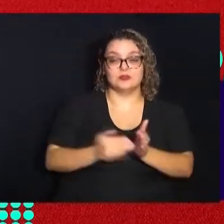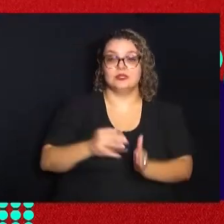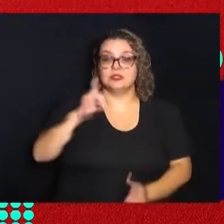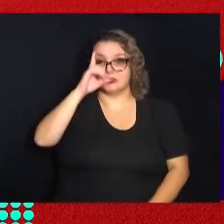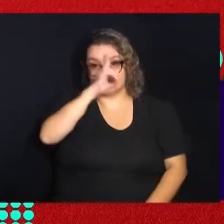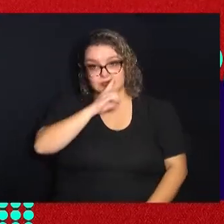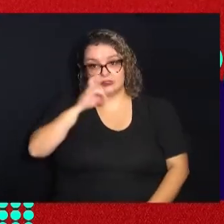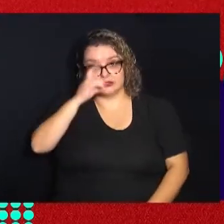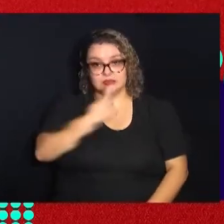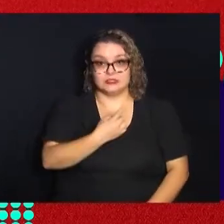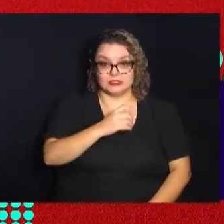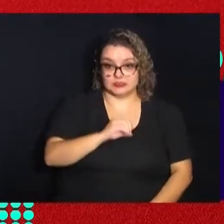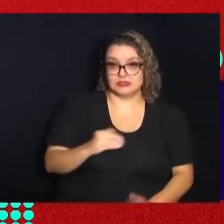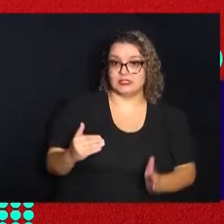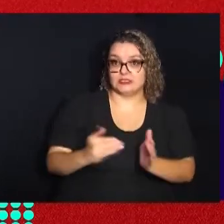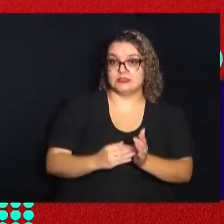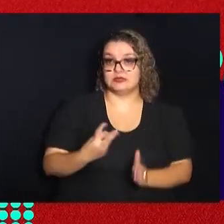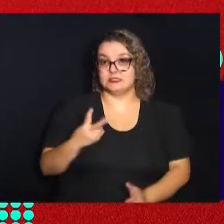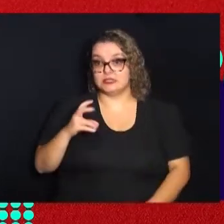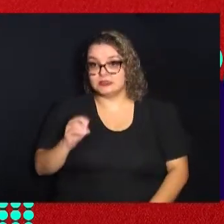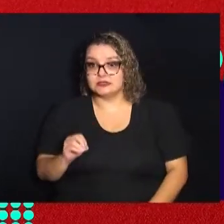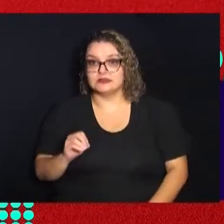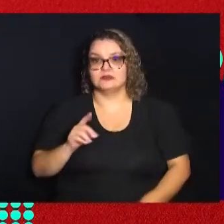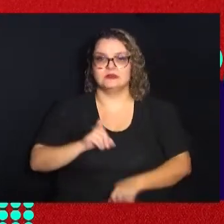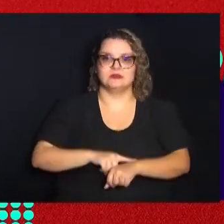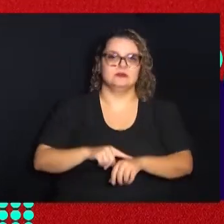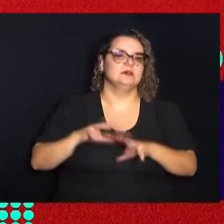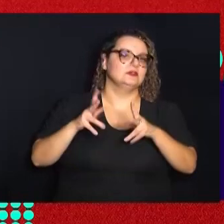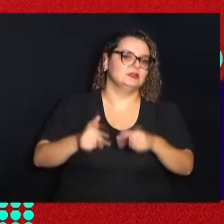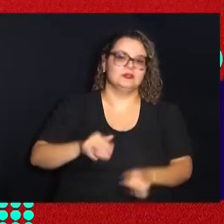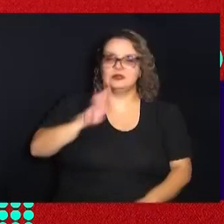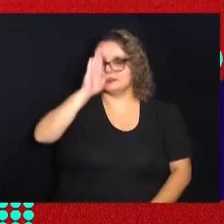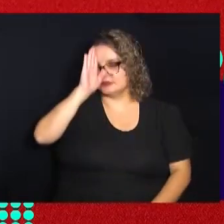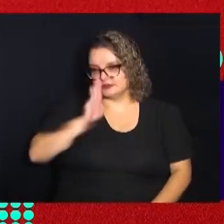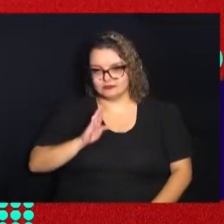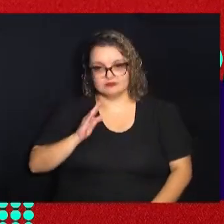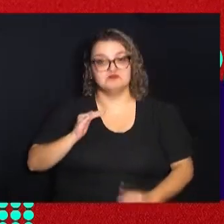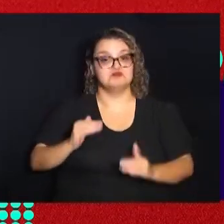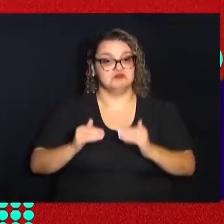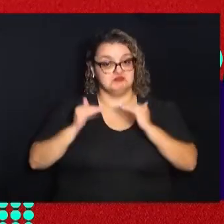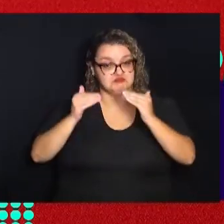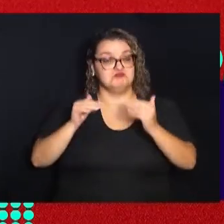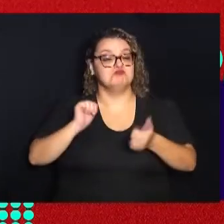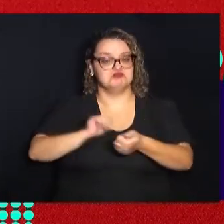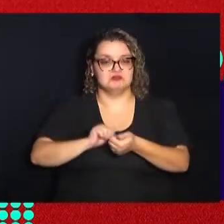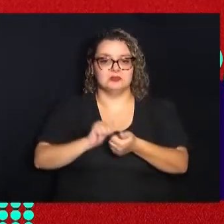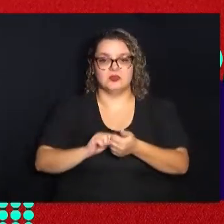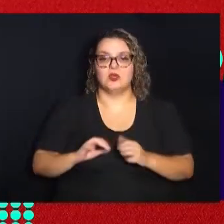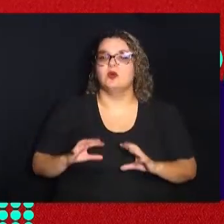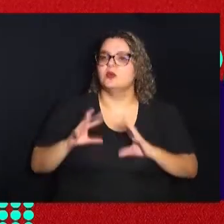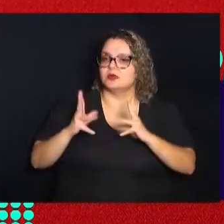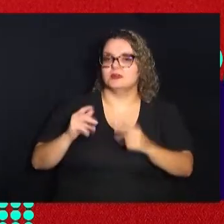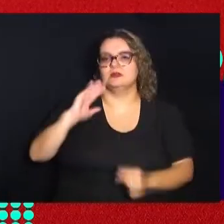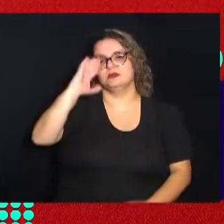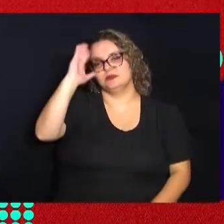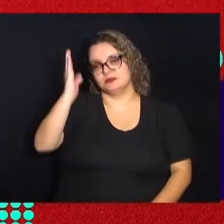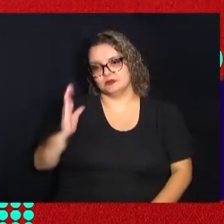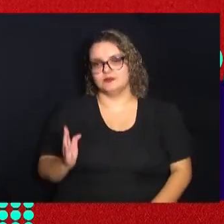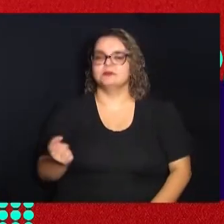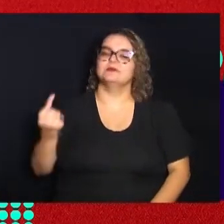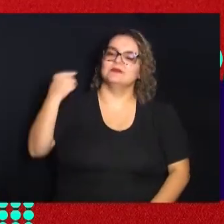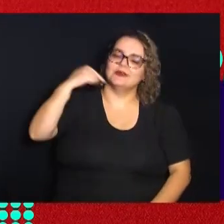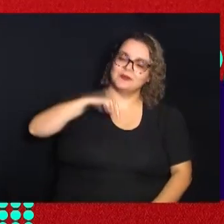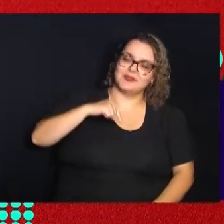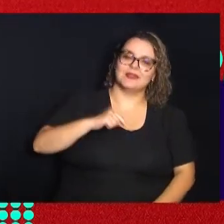quarta a domingo, das 10 às 20 horas, e tudo gratuito, de alta qualidade. Então o que está acontecendo no